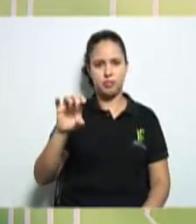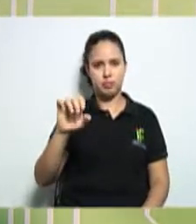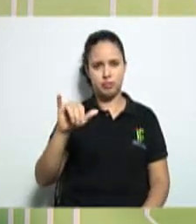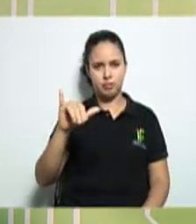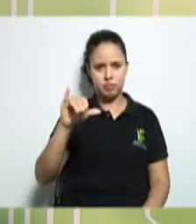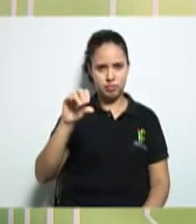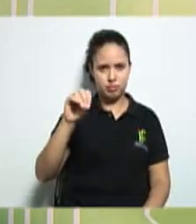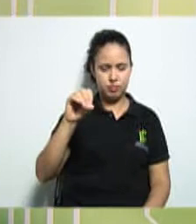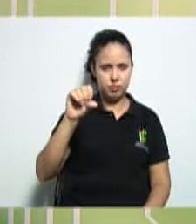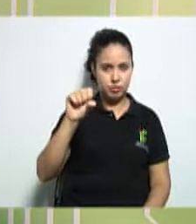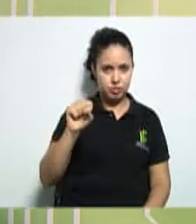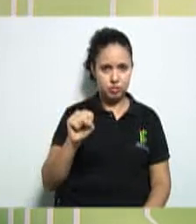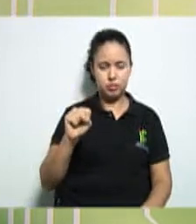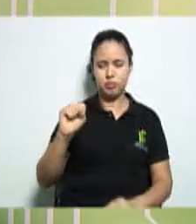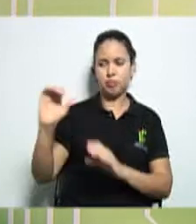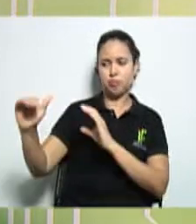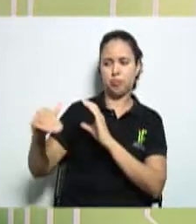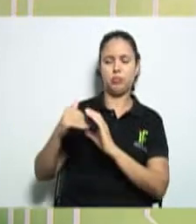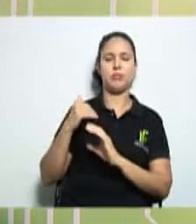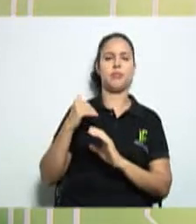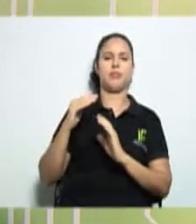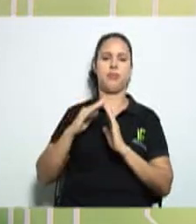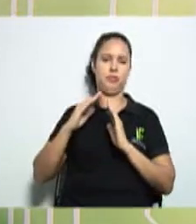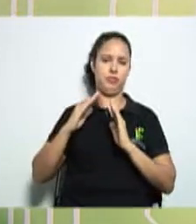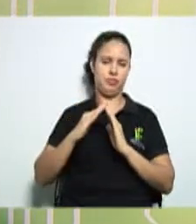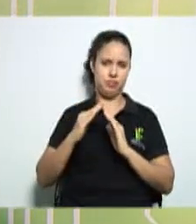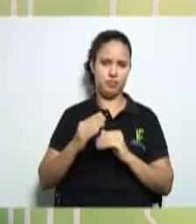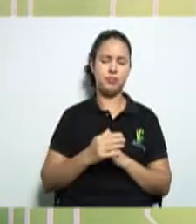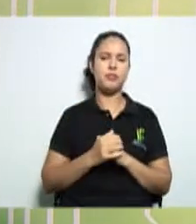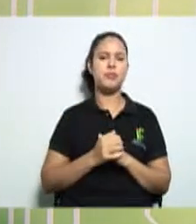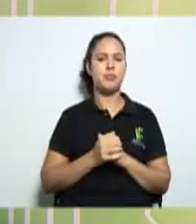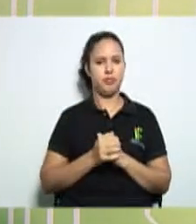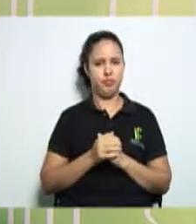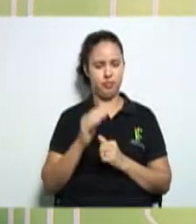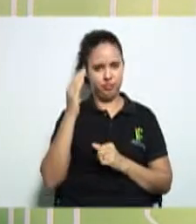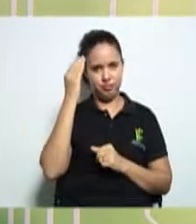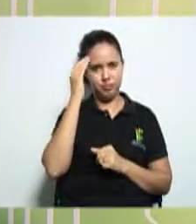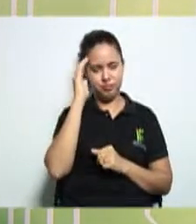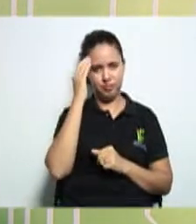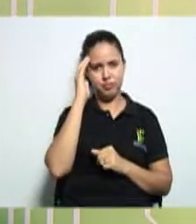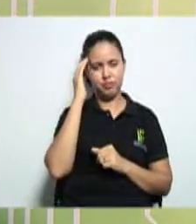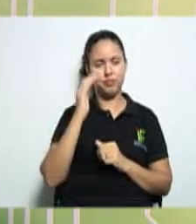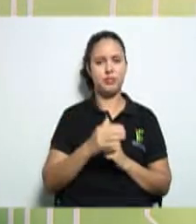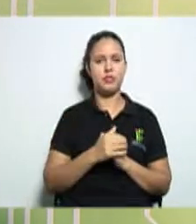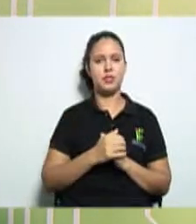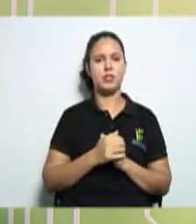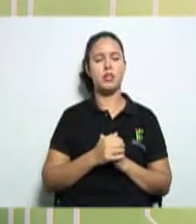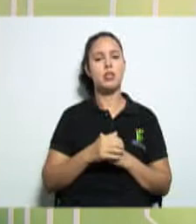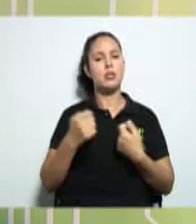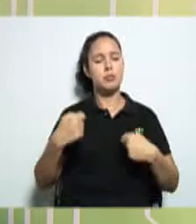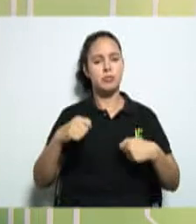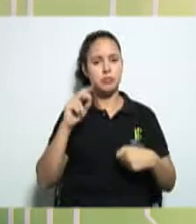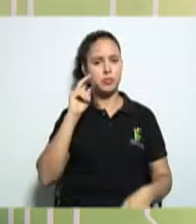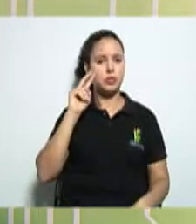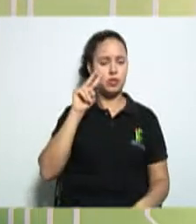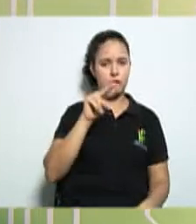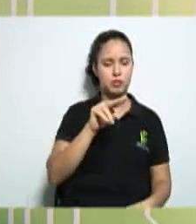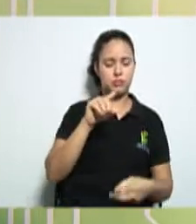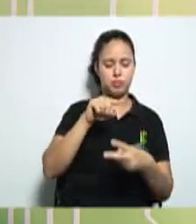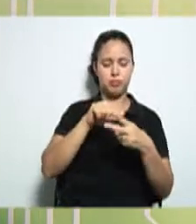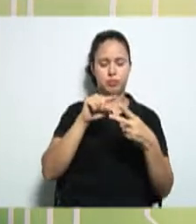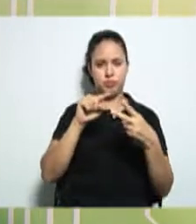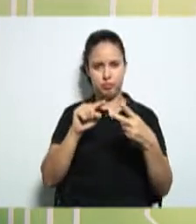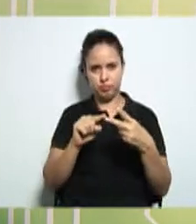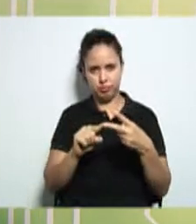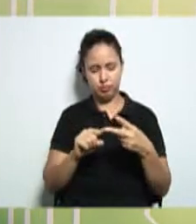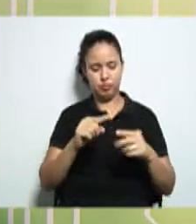produto sem estar atrelado a um serviço do que muitas vezes a gente olhar o serviço. Ele pode utilizar de produtos